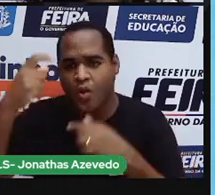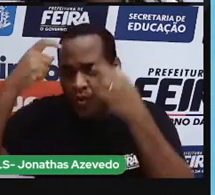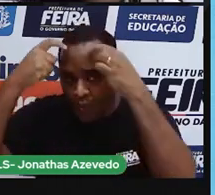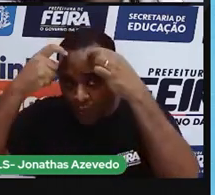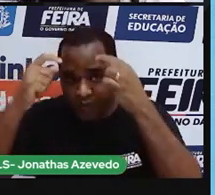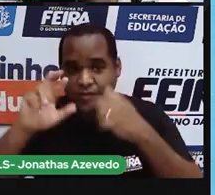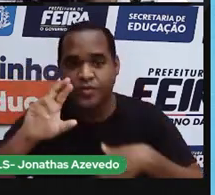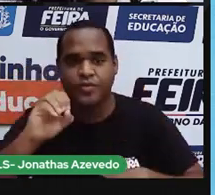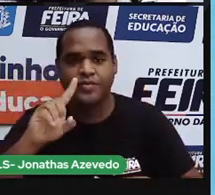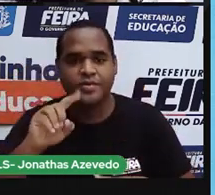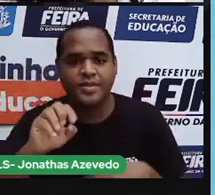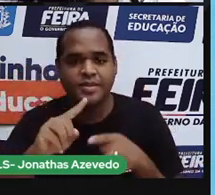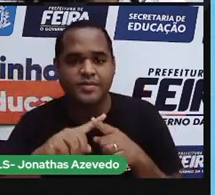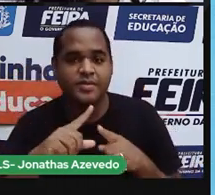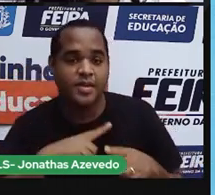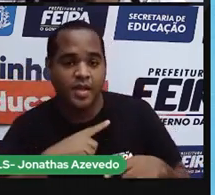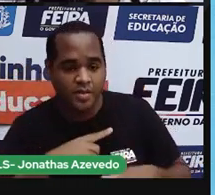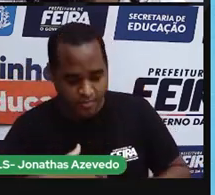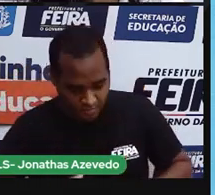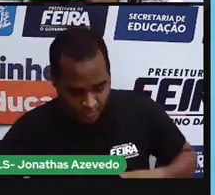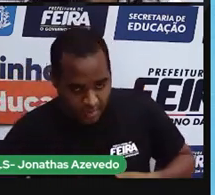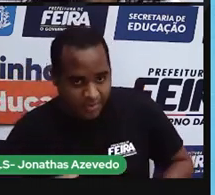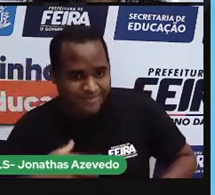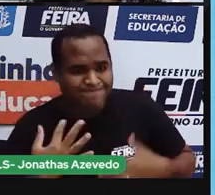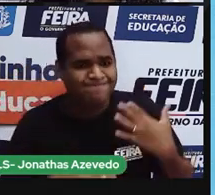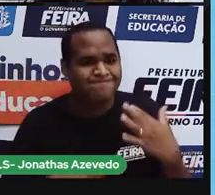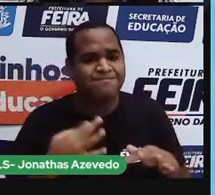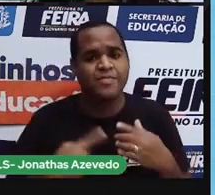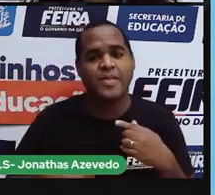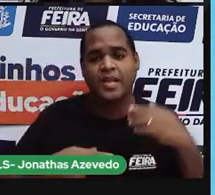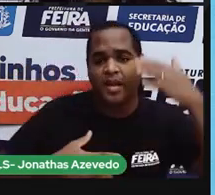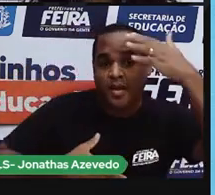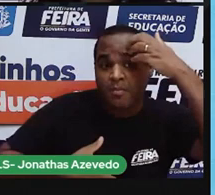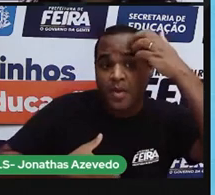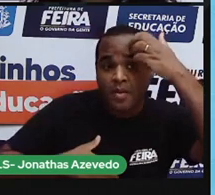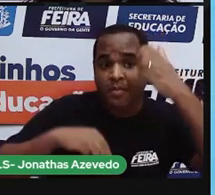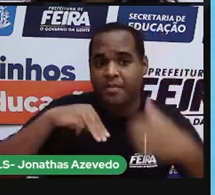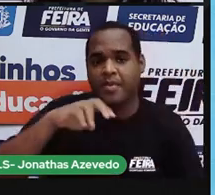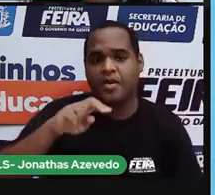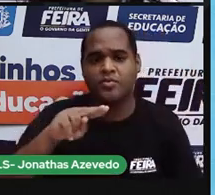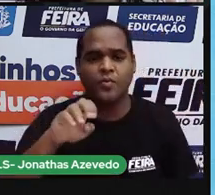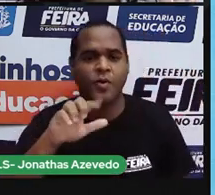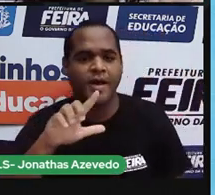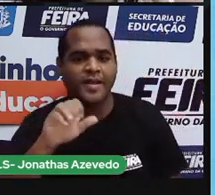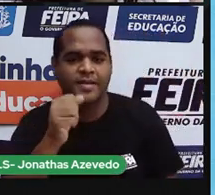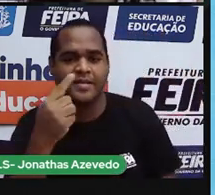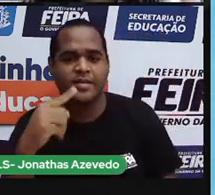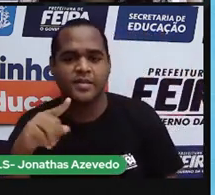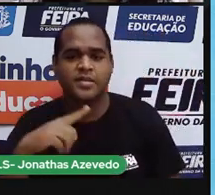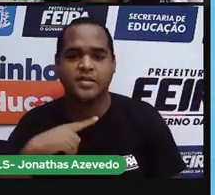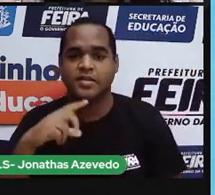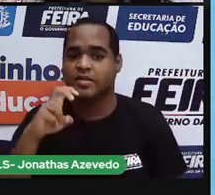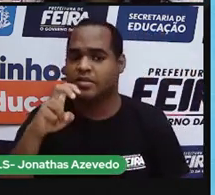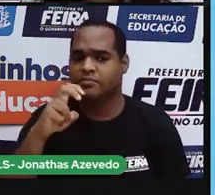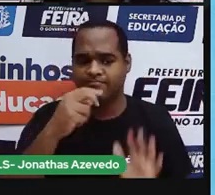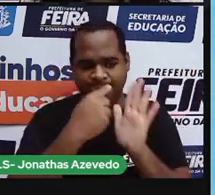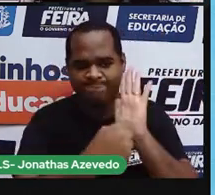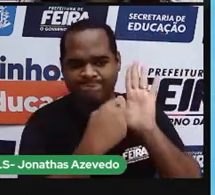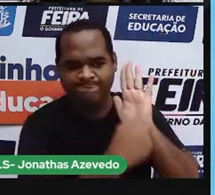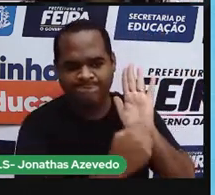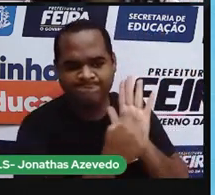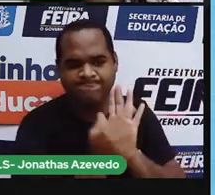Rodrigo tem um machucado no umbigo. O macaco Manuelão tem cinco cortes em cada